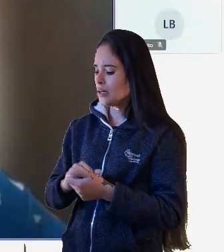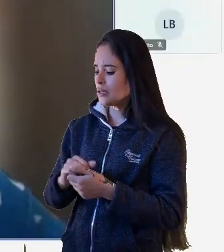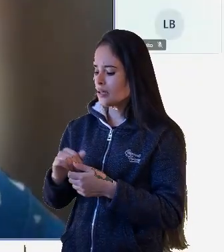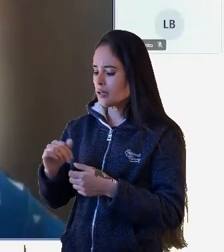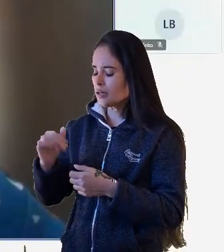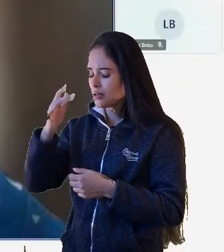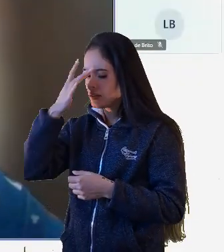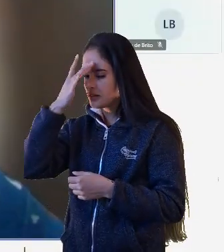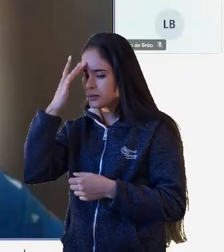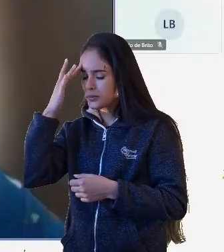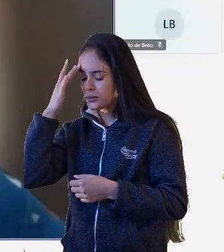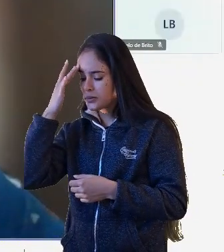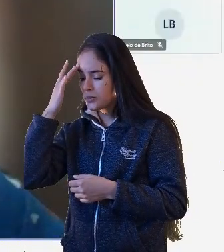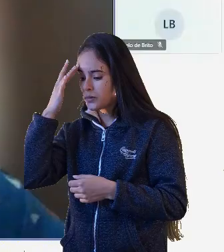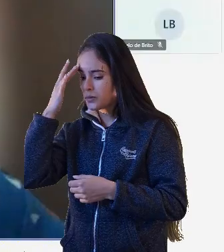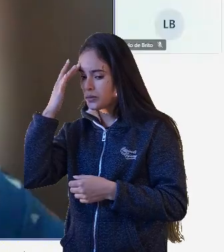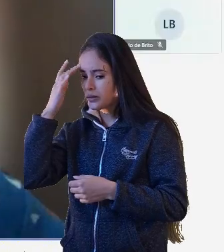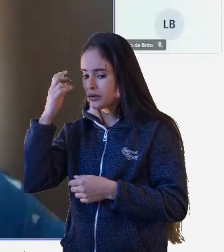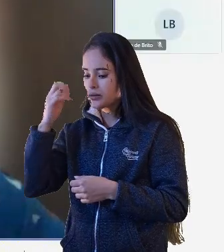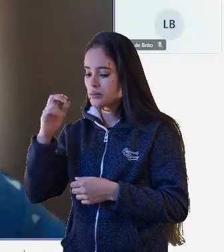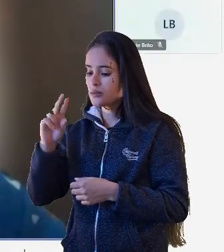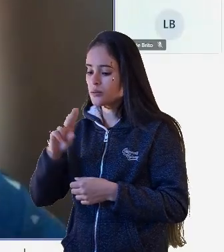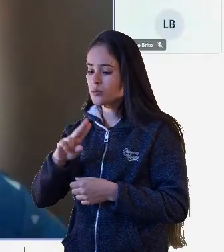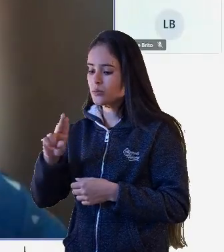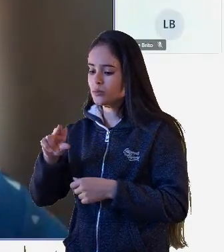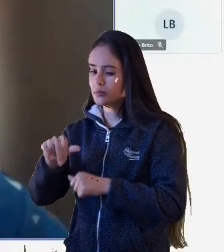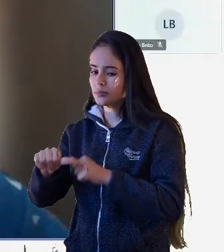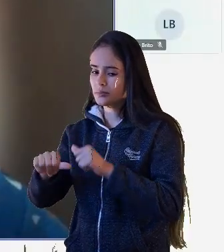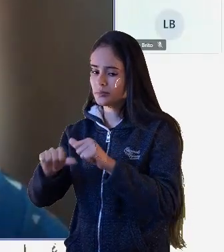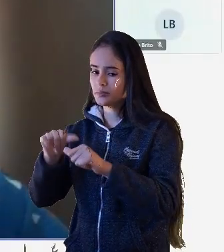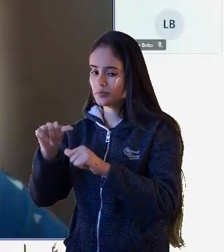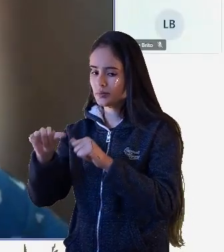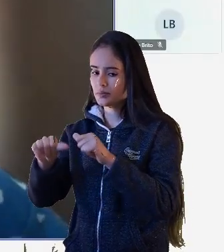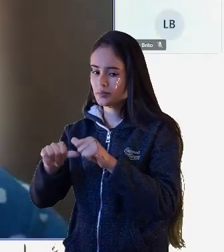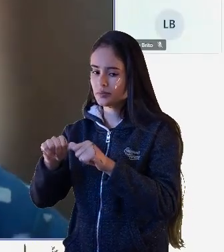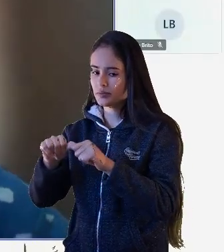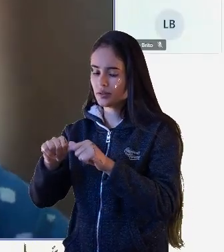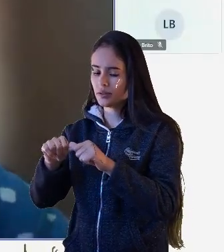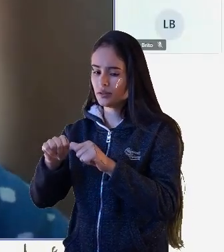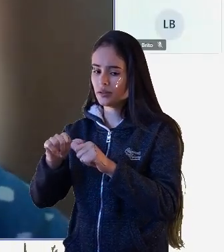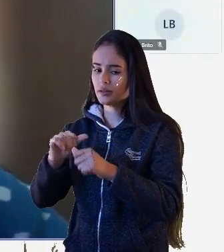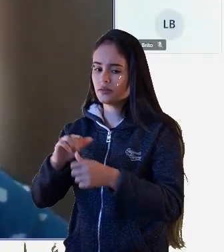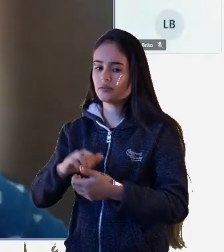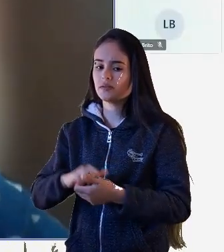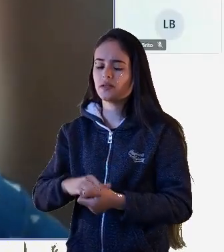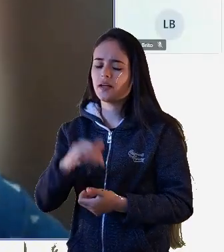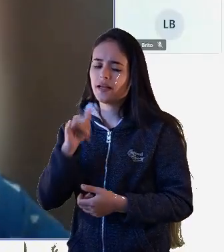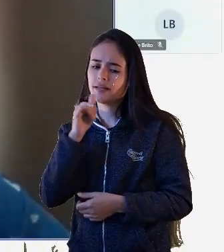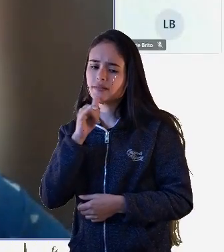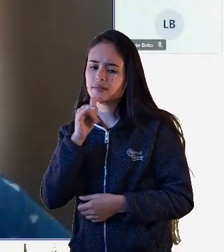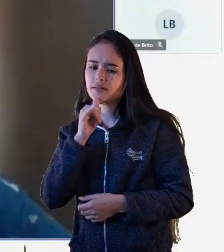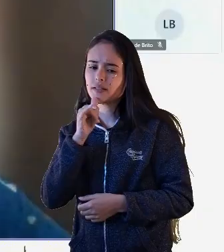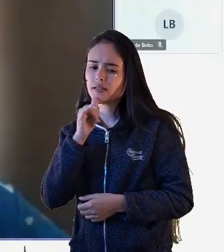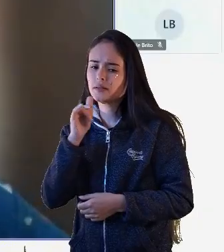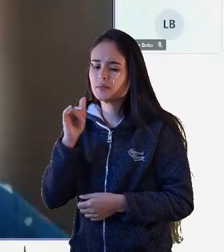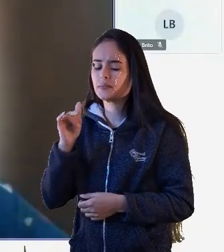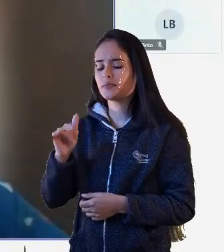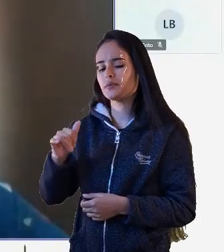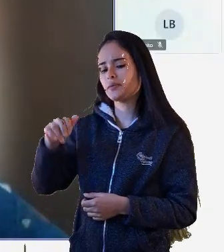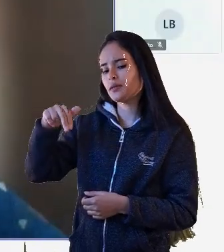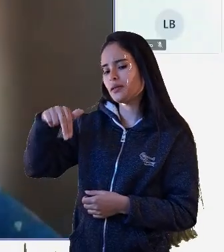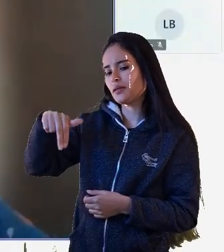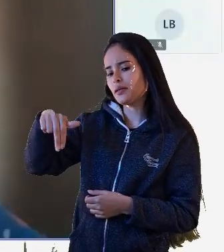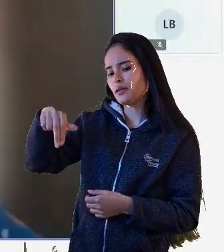Cor, da Ana Maria Gonçalves, a Luísa, a Kendé, né, que é a personagem principal, protagonista, né, essa mãe que está procurando